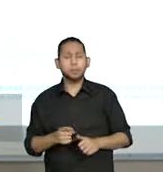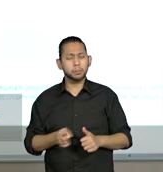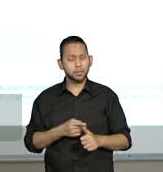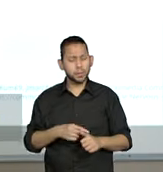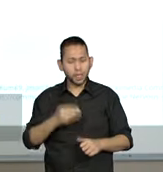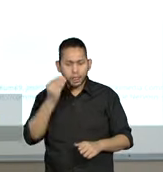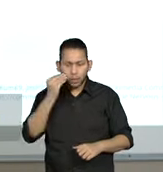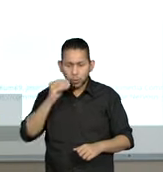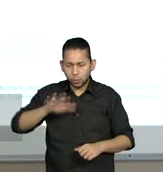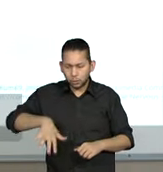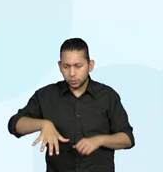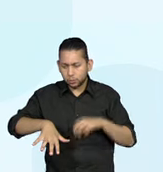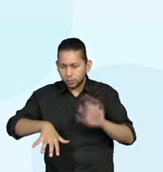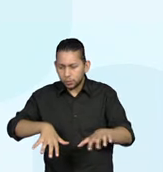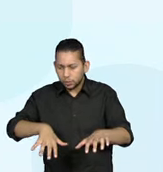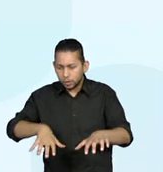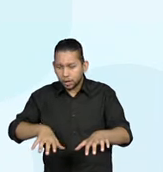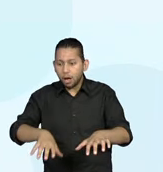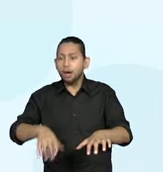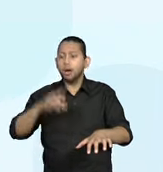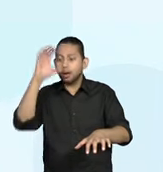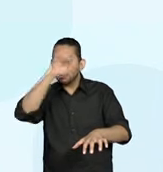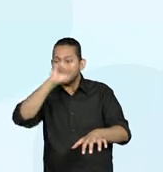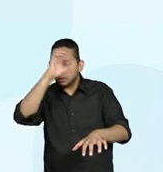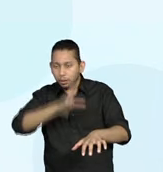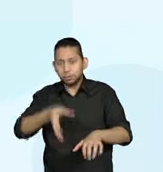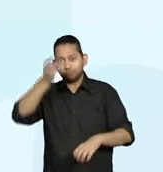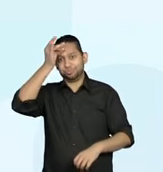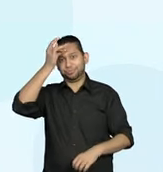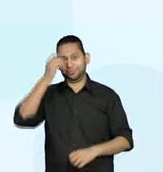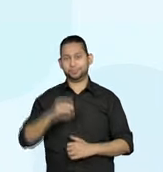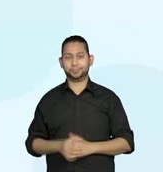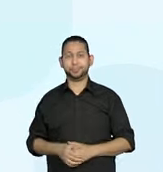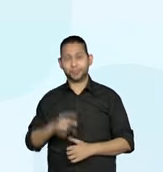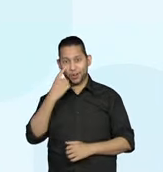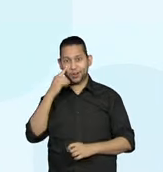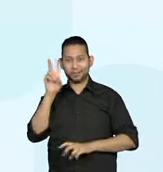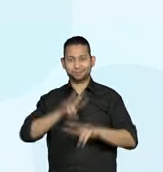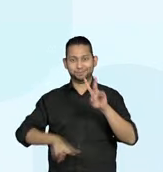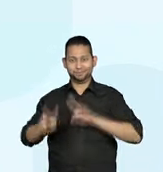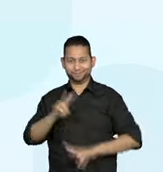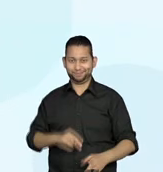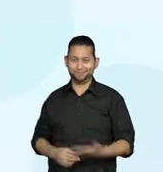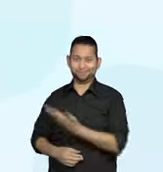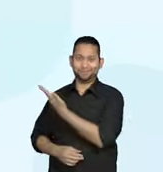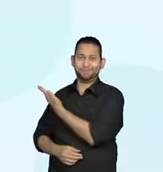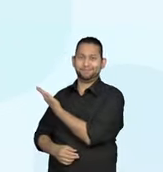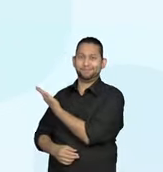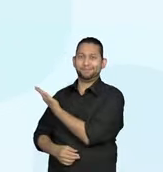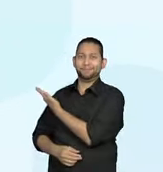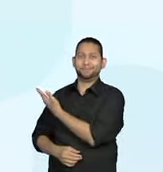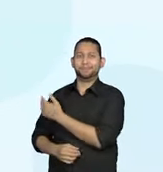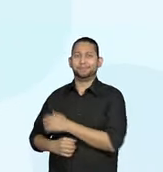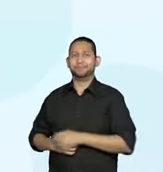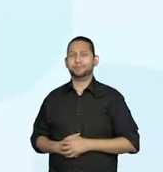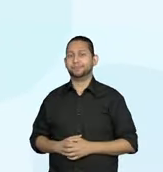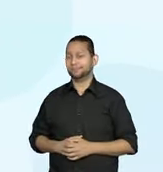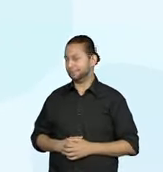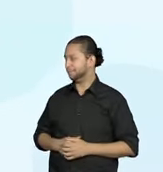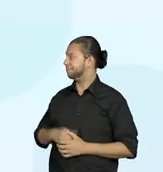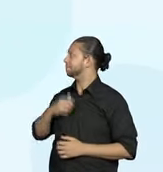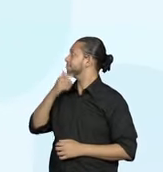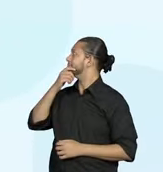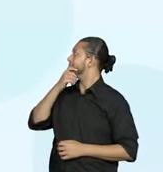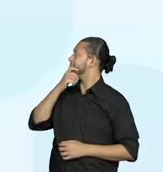das nossas experiências. Aqui no nosso slide, nós temos